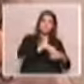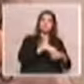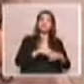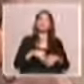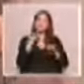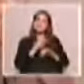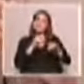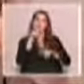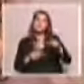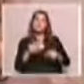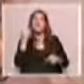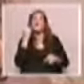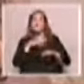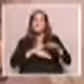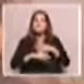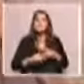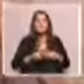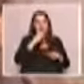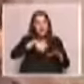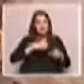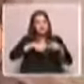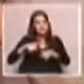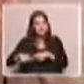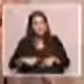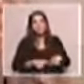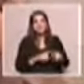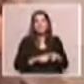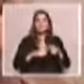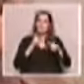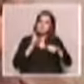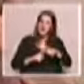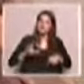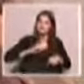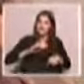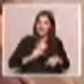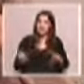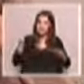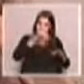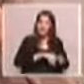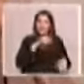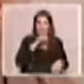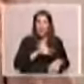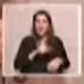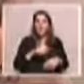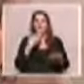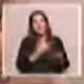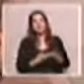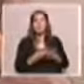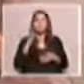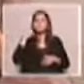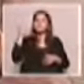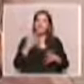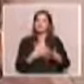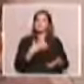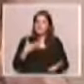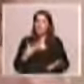consumidor como preparar pratos variados em que realmente estes queijos lhe possam dar um toque especial, uma